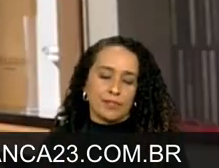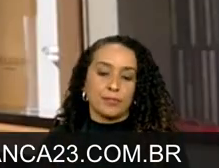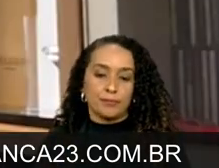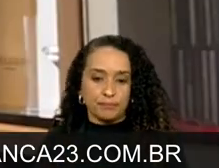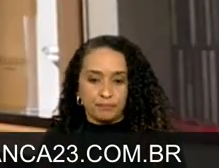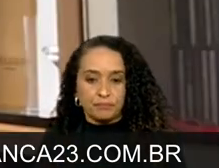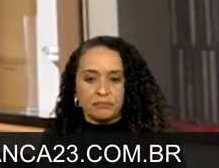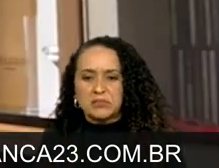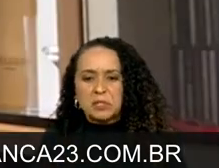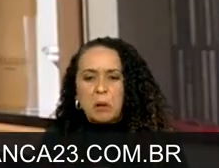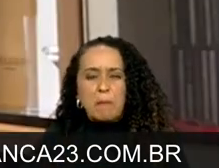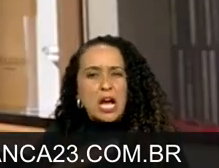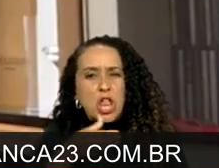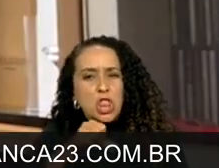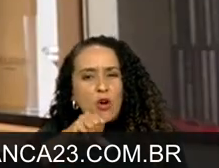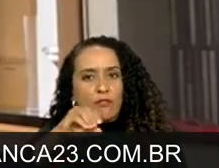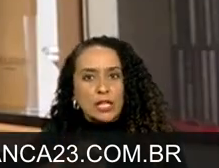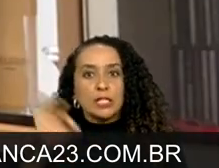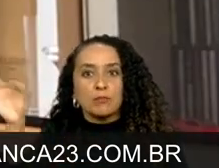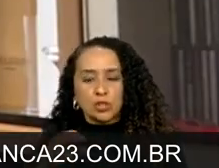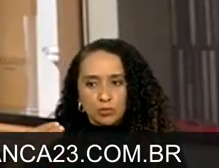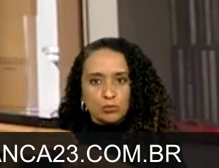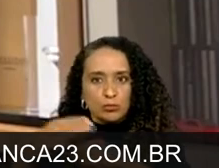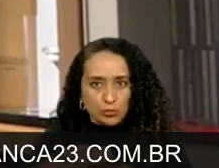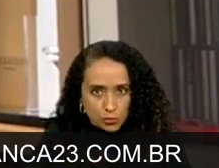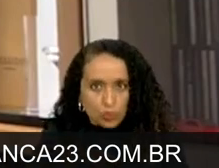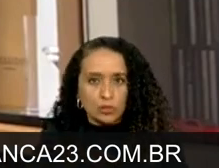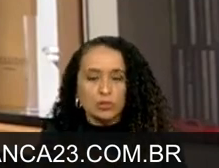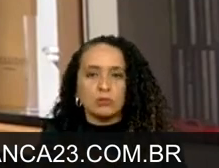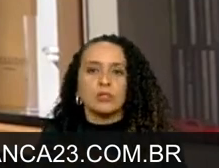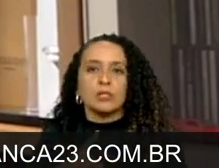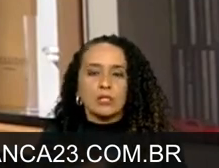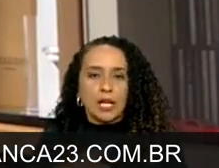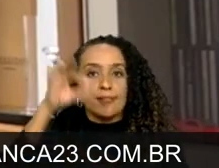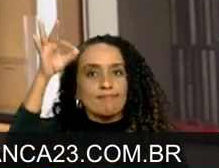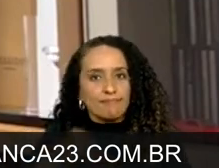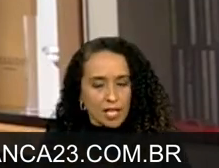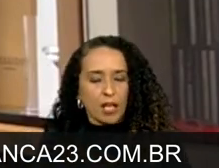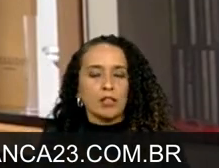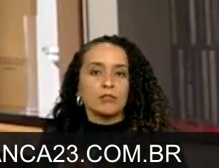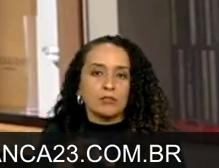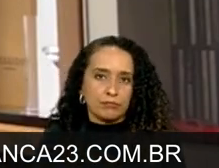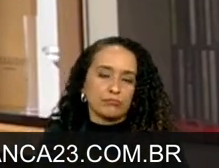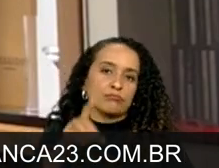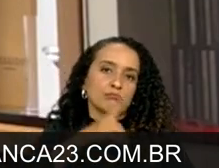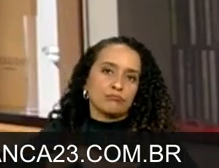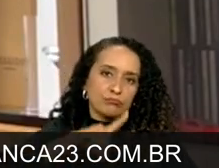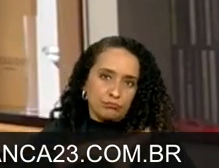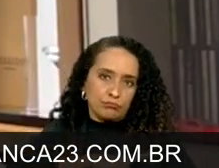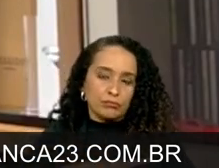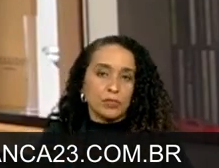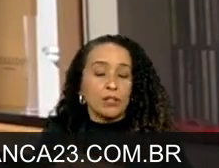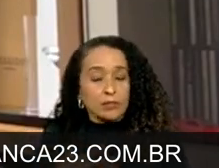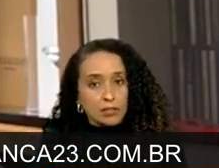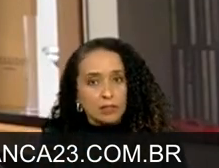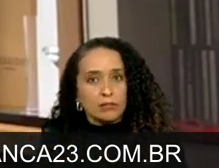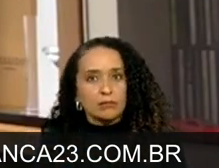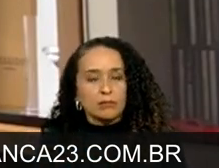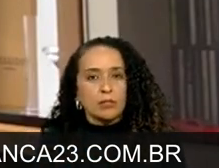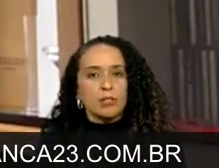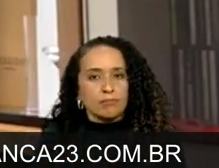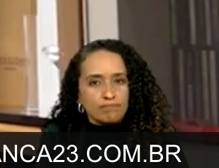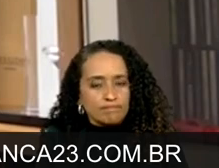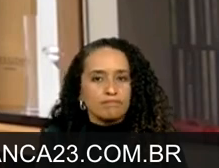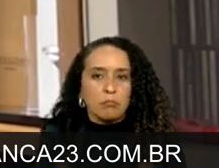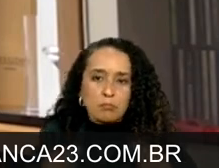Hoje, mais de 90% dos municípios têm casos confirmados de dengue. Reforça a ideia, reforça as